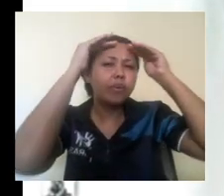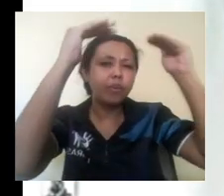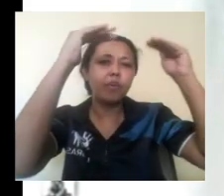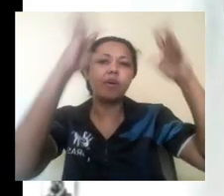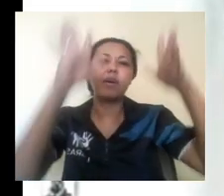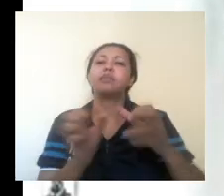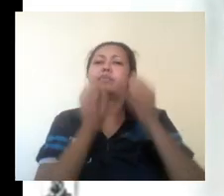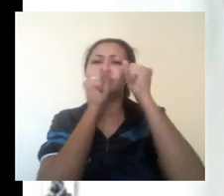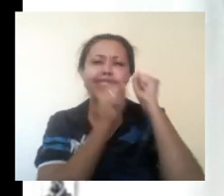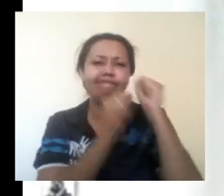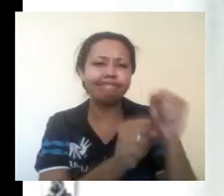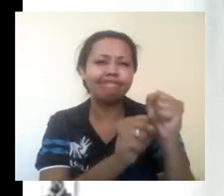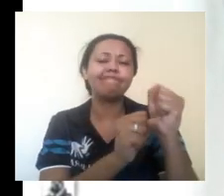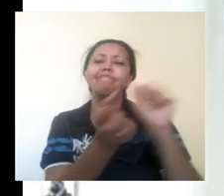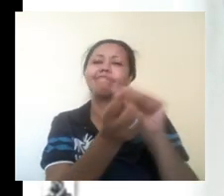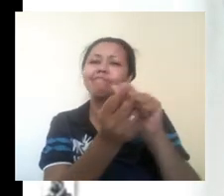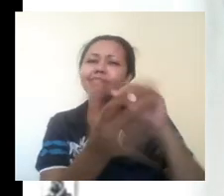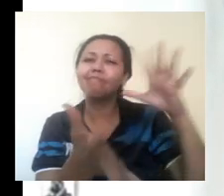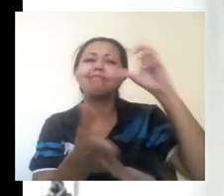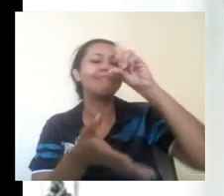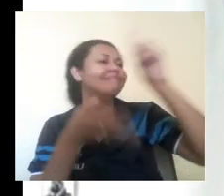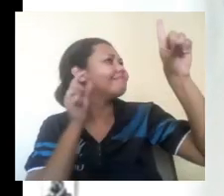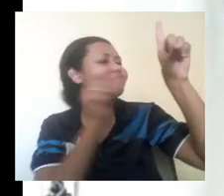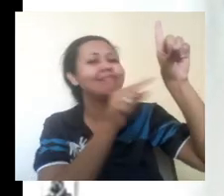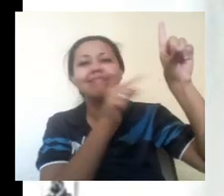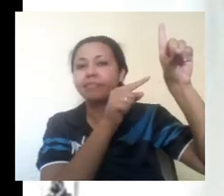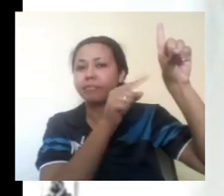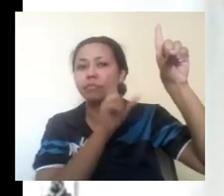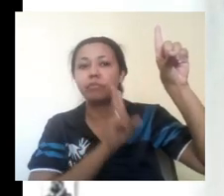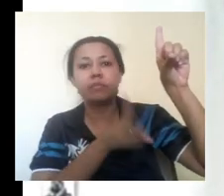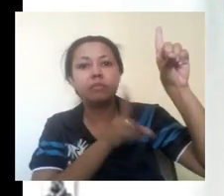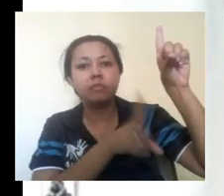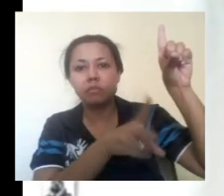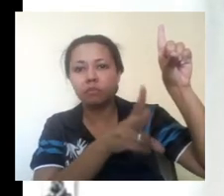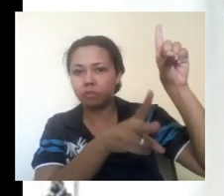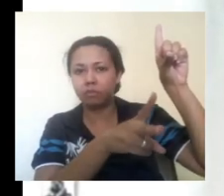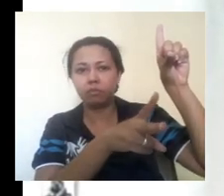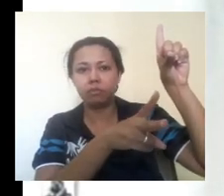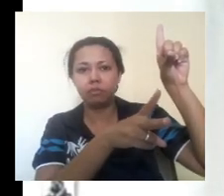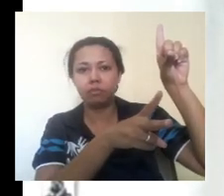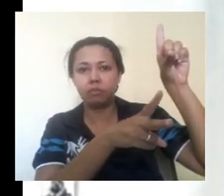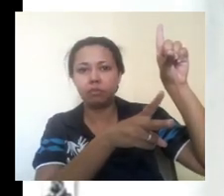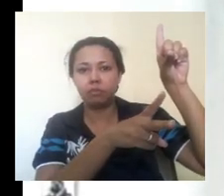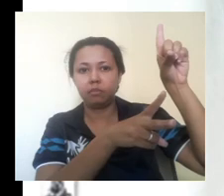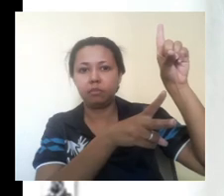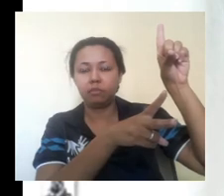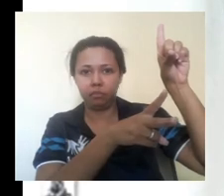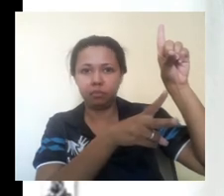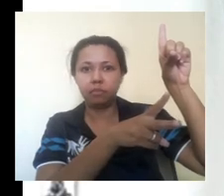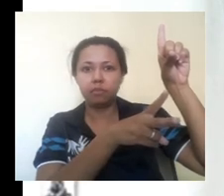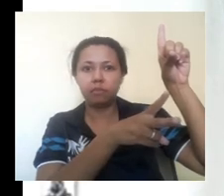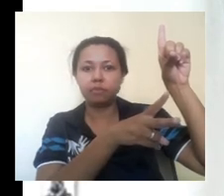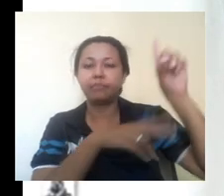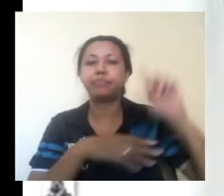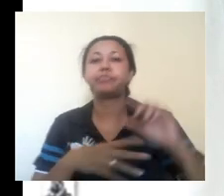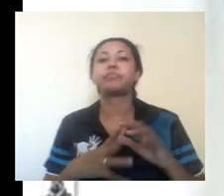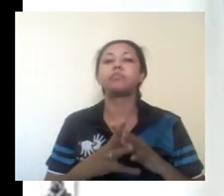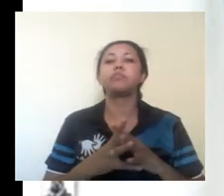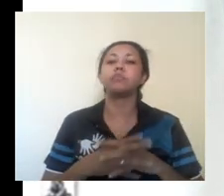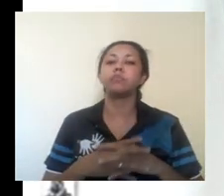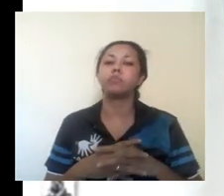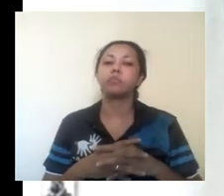sempre será dele. É invariável isso, tá? Não muda, não importa. A Bíblia diz que os nossos atos de justiça não